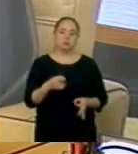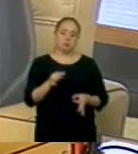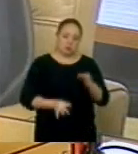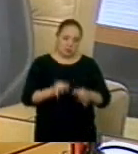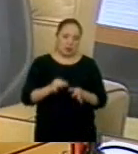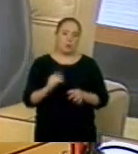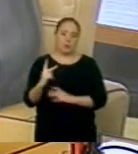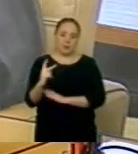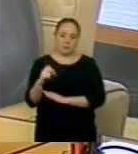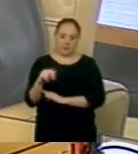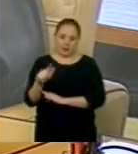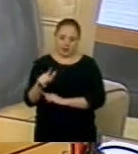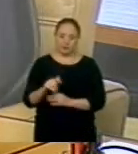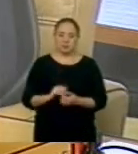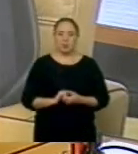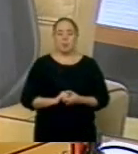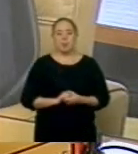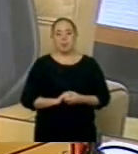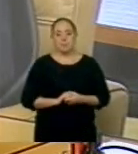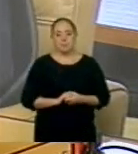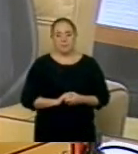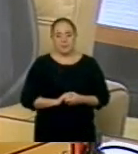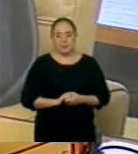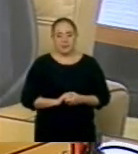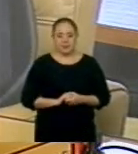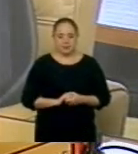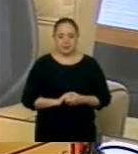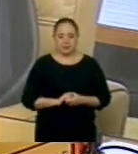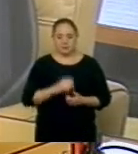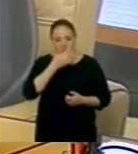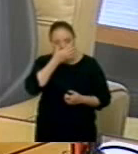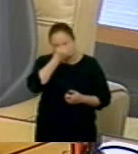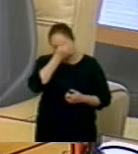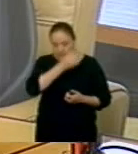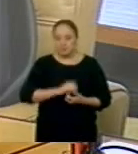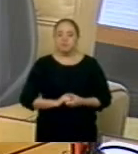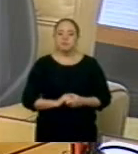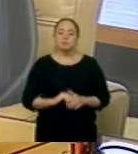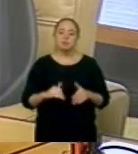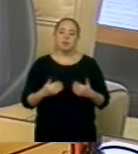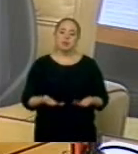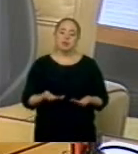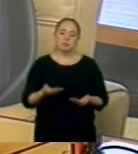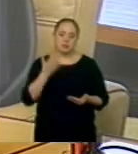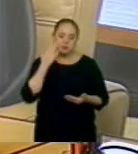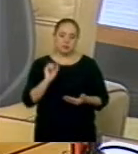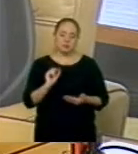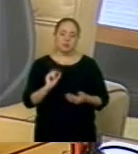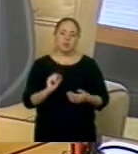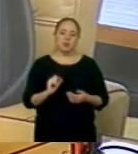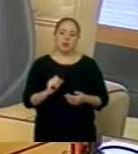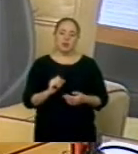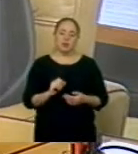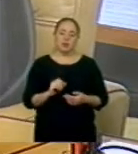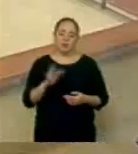bem, e prossigo. Então, tendo em vista a modificação da disciplina do flagrante delito